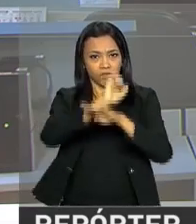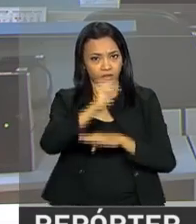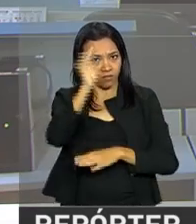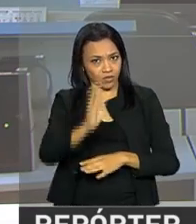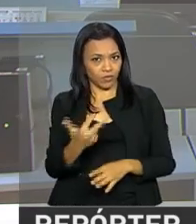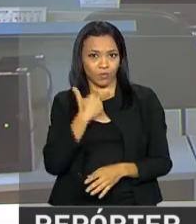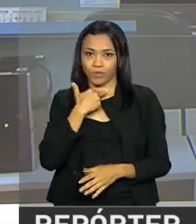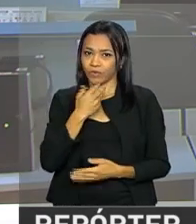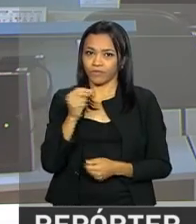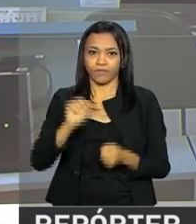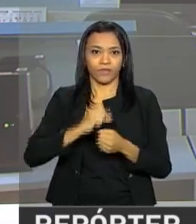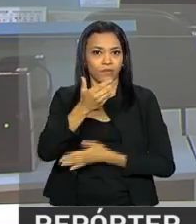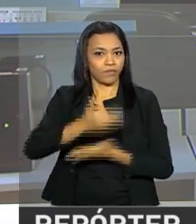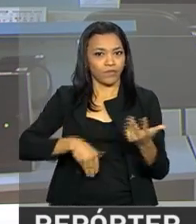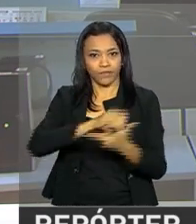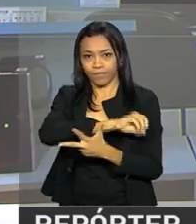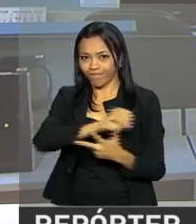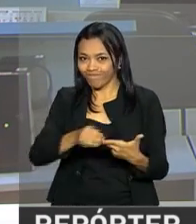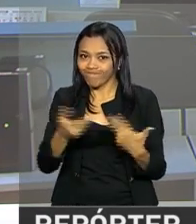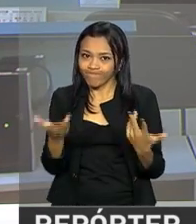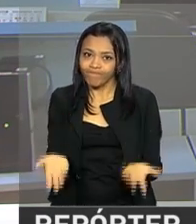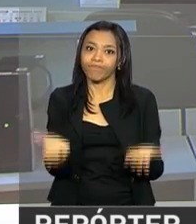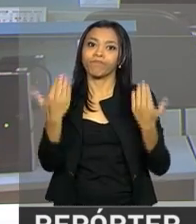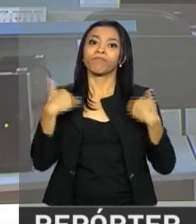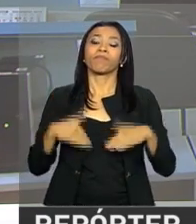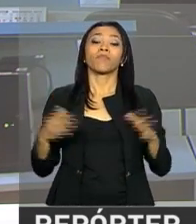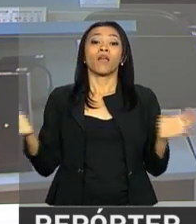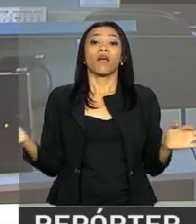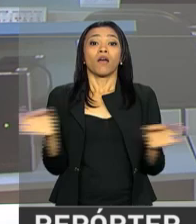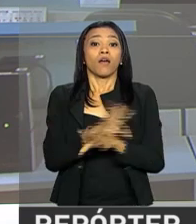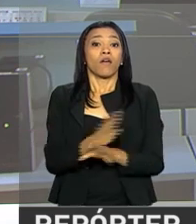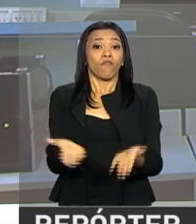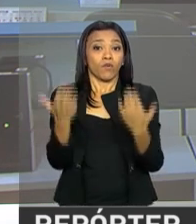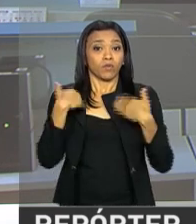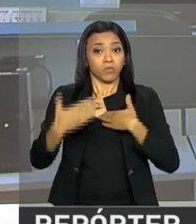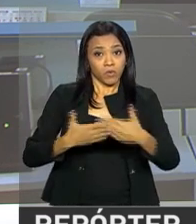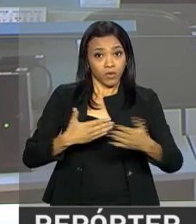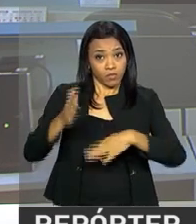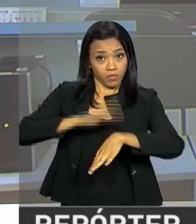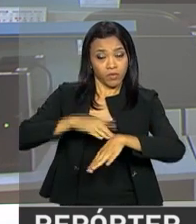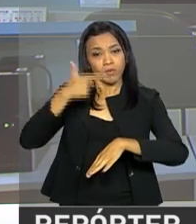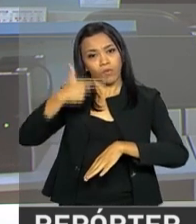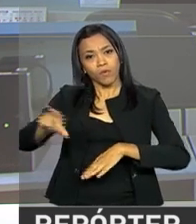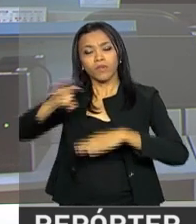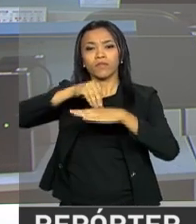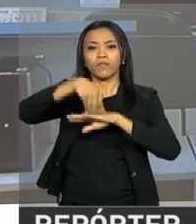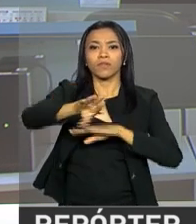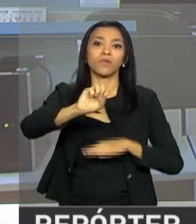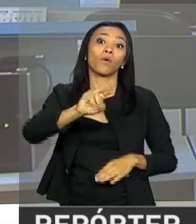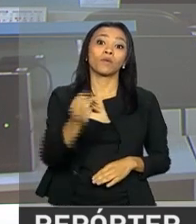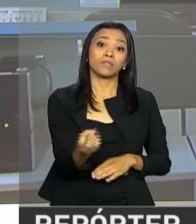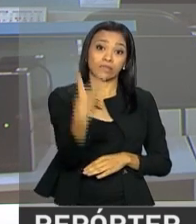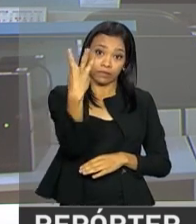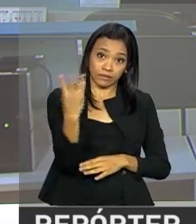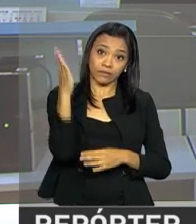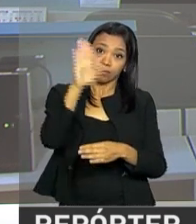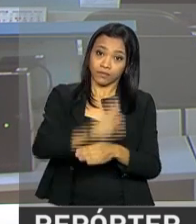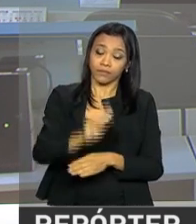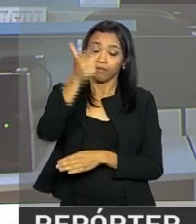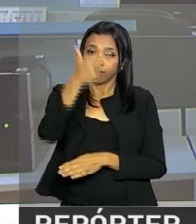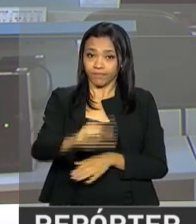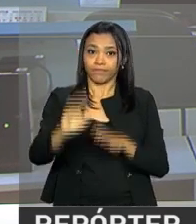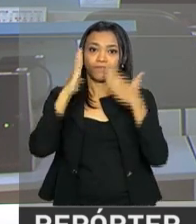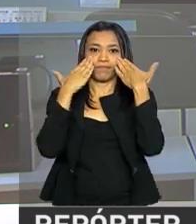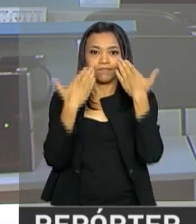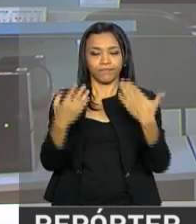e nós ficamos por aqui voltamos a qualquer momento com outras informações ou às três da tarde na próxima edição